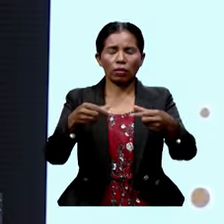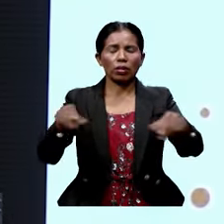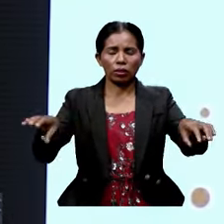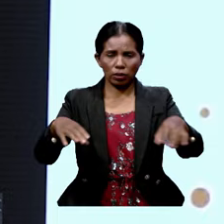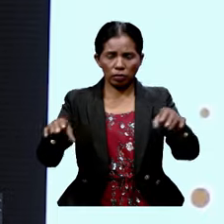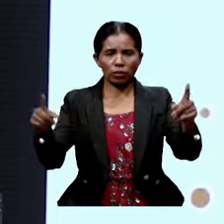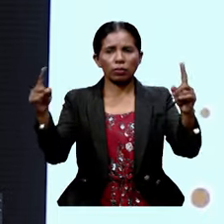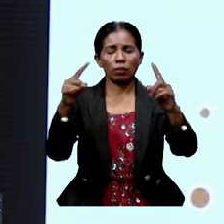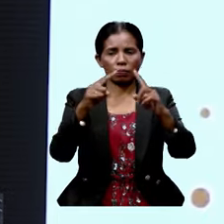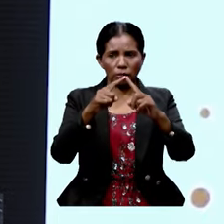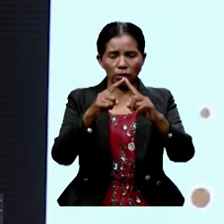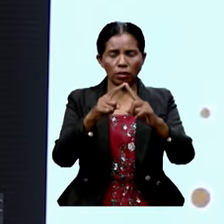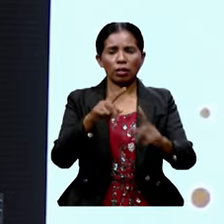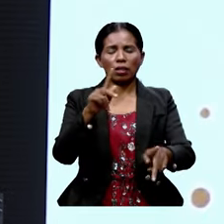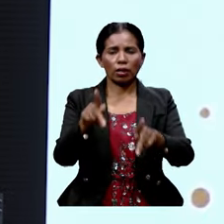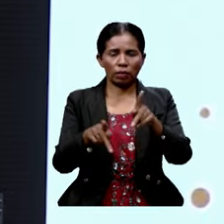bar.